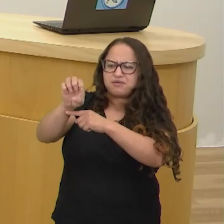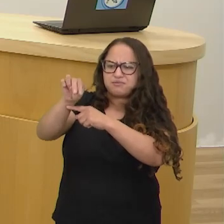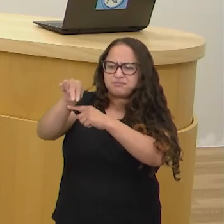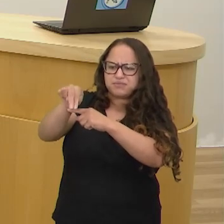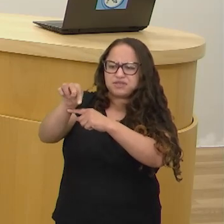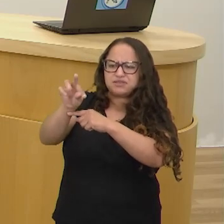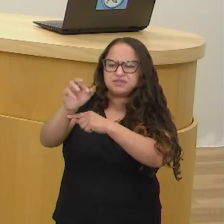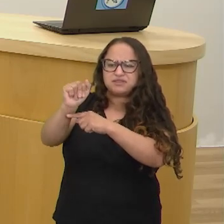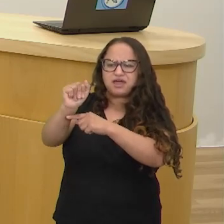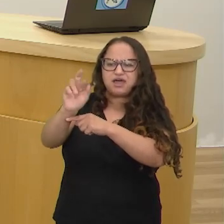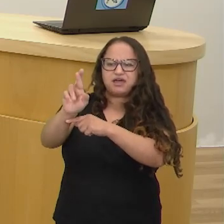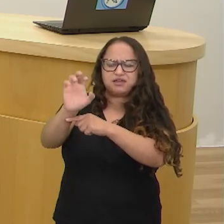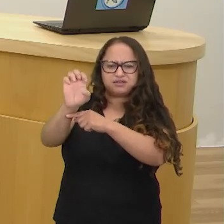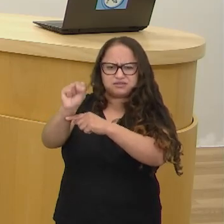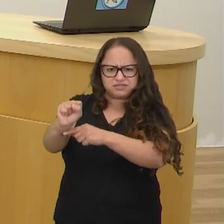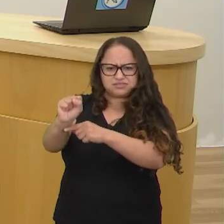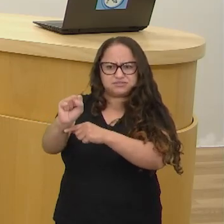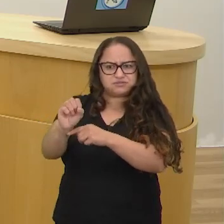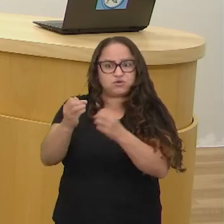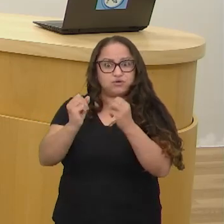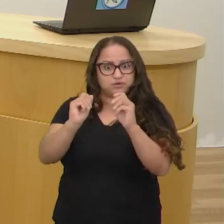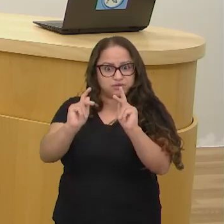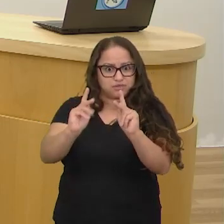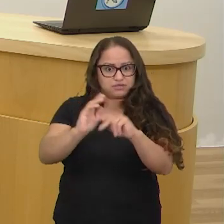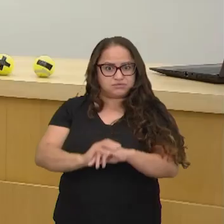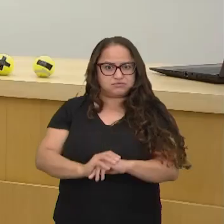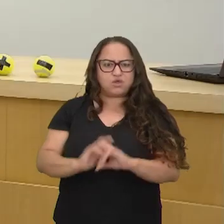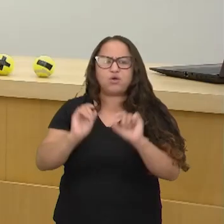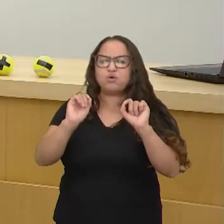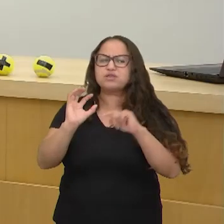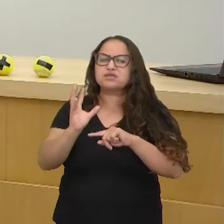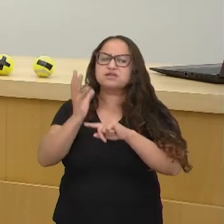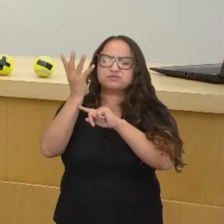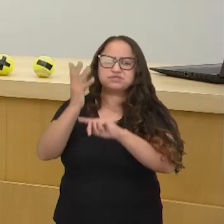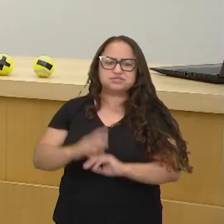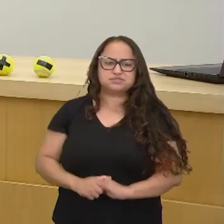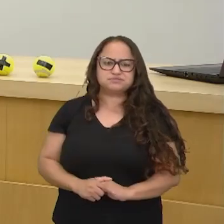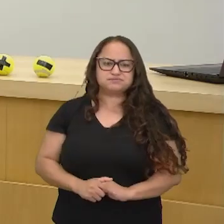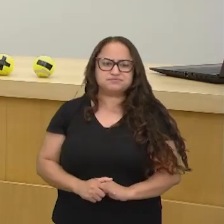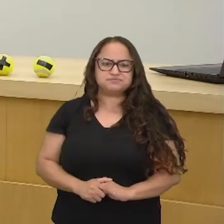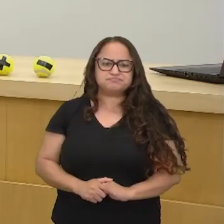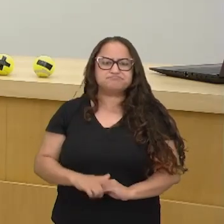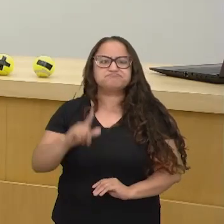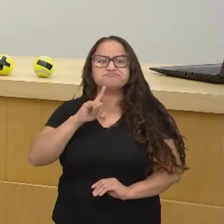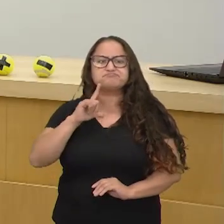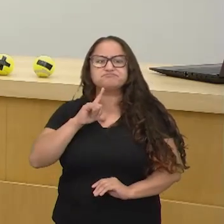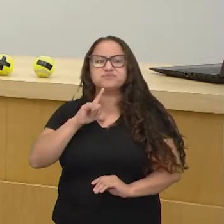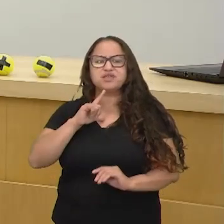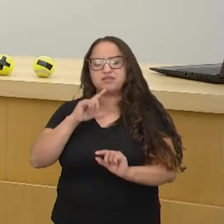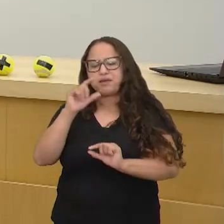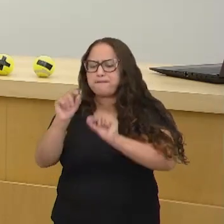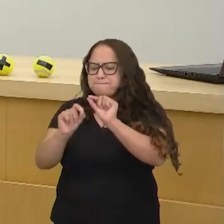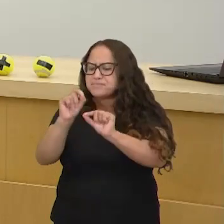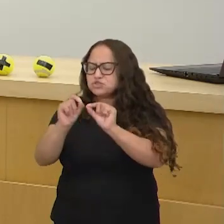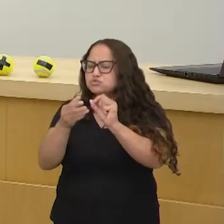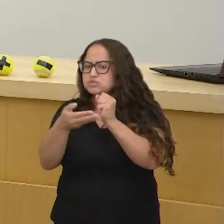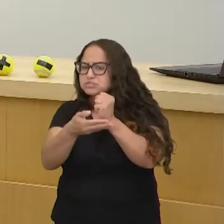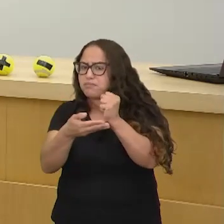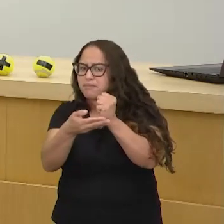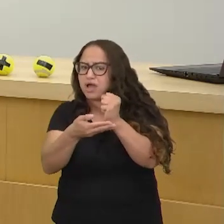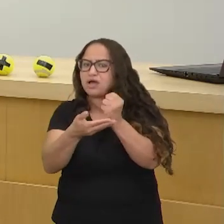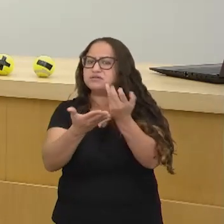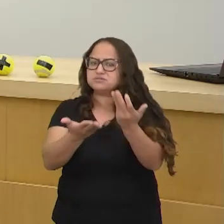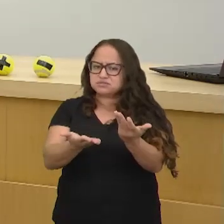elementares. Beleza? Pessoal, o que acontece, ó? Existem também tem as partículas